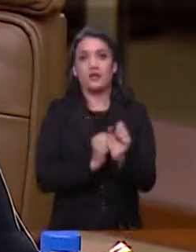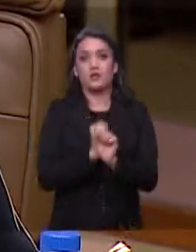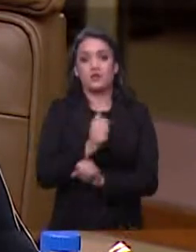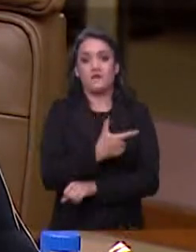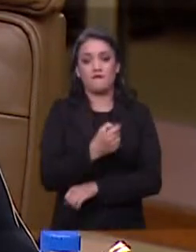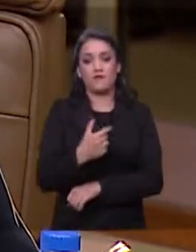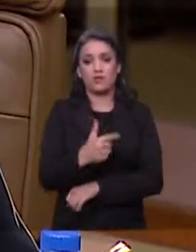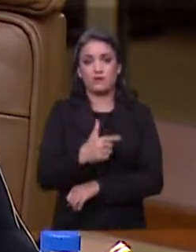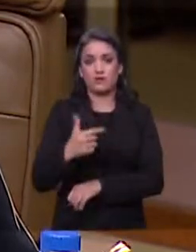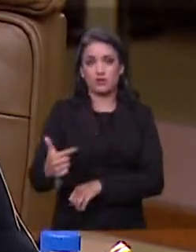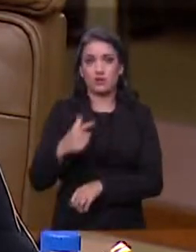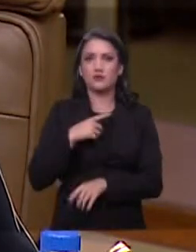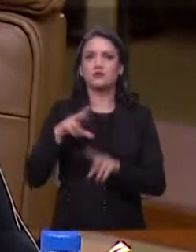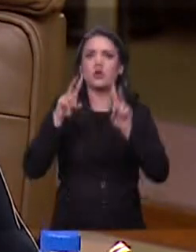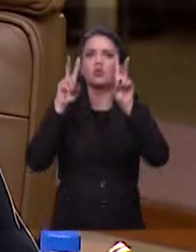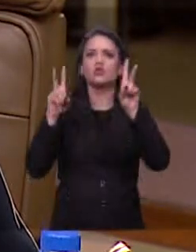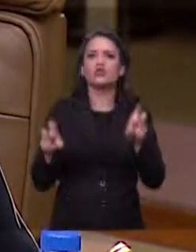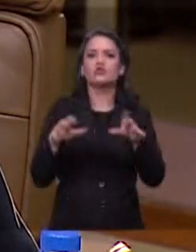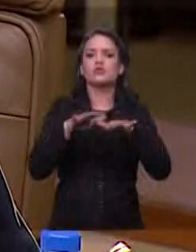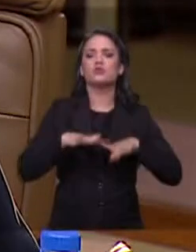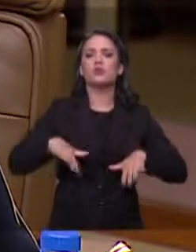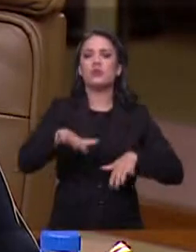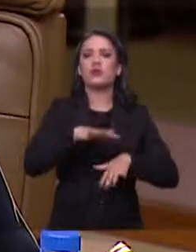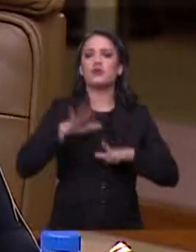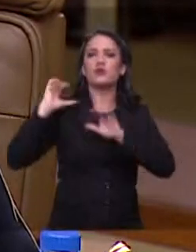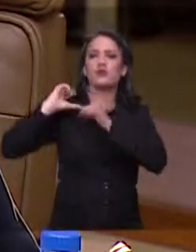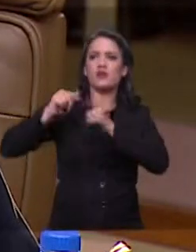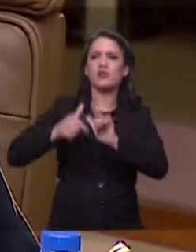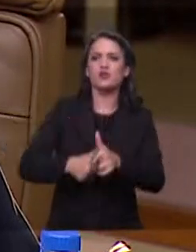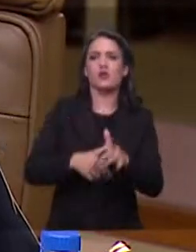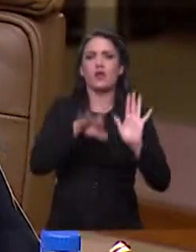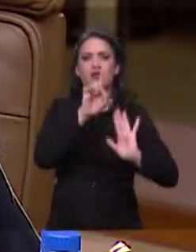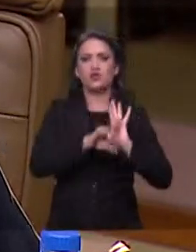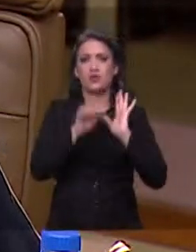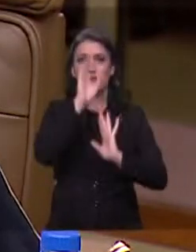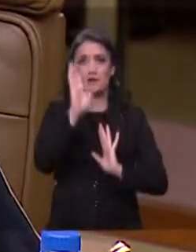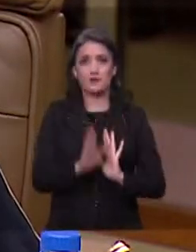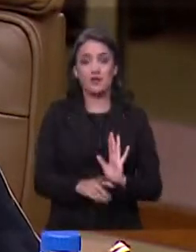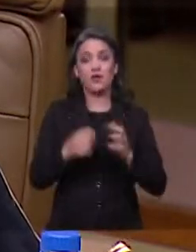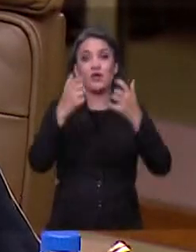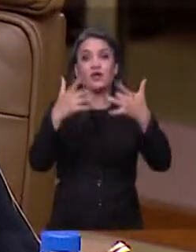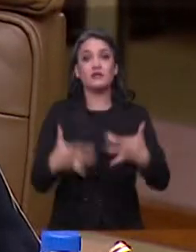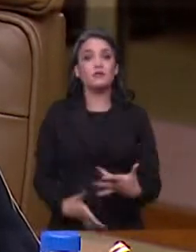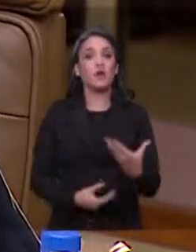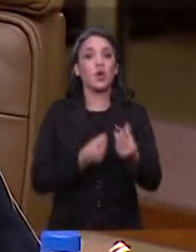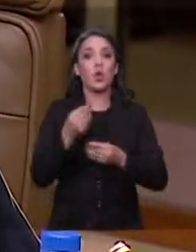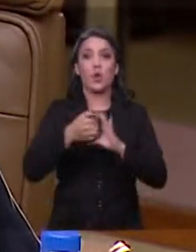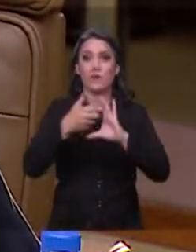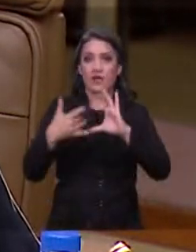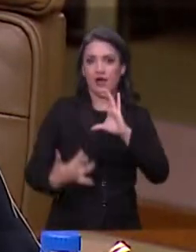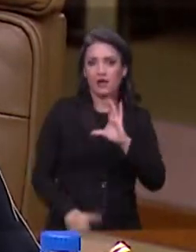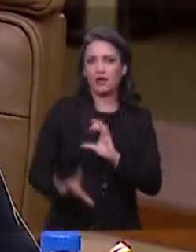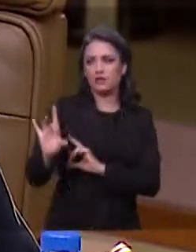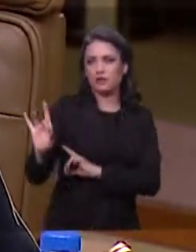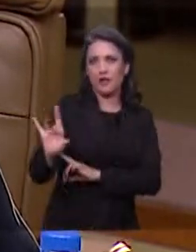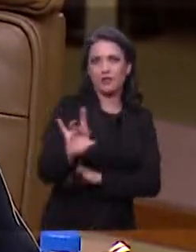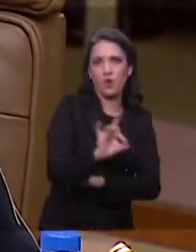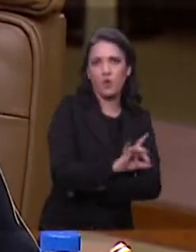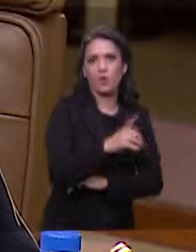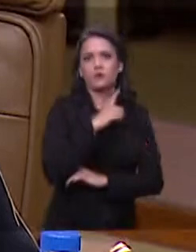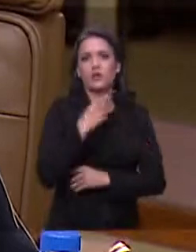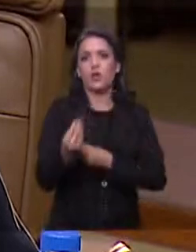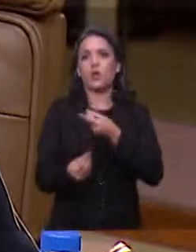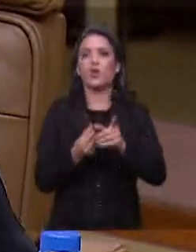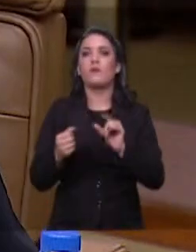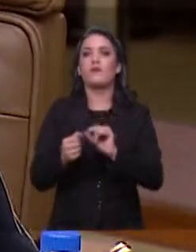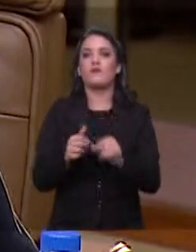Territórios Tradicionais e o Direito Brasileiro, explicita como se caracterizam e como se constituem